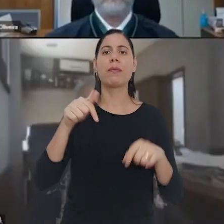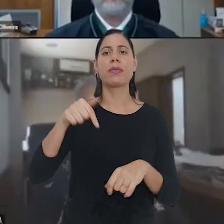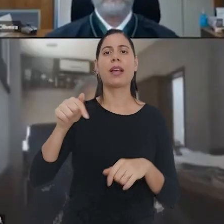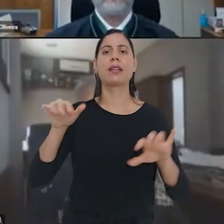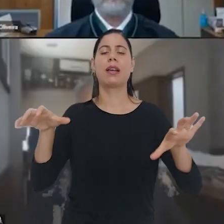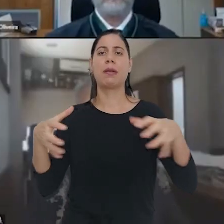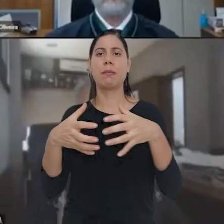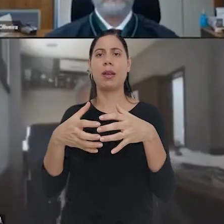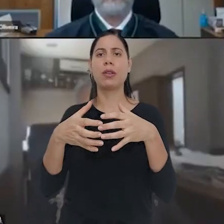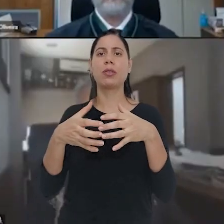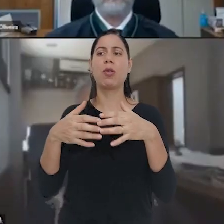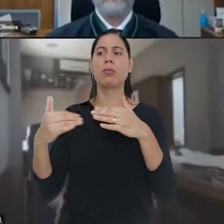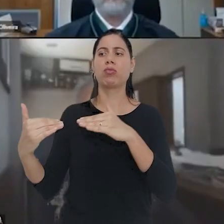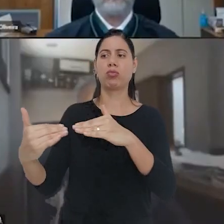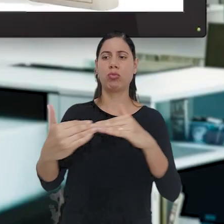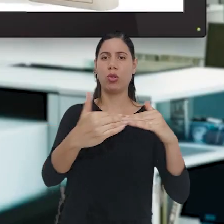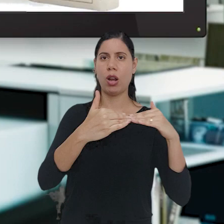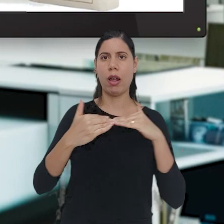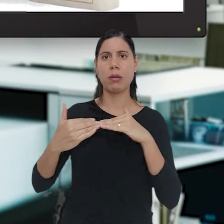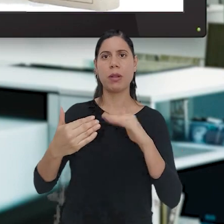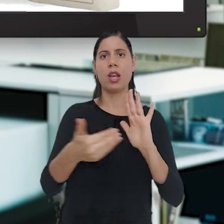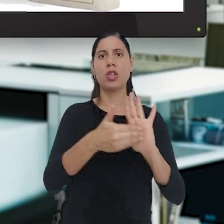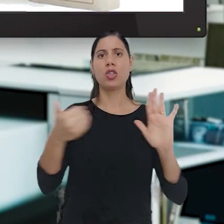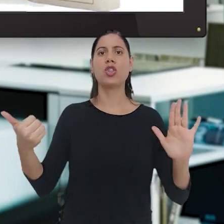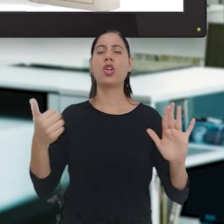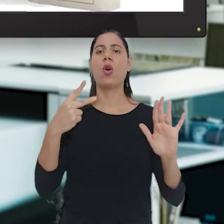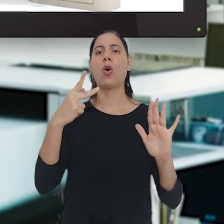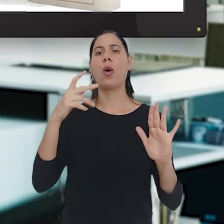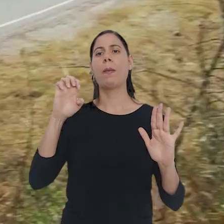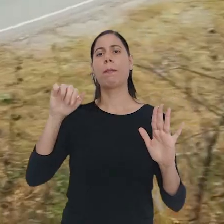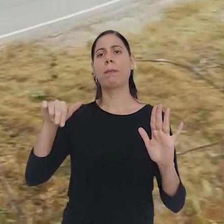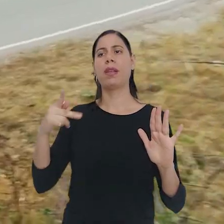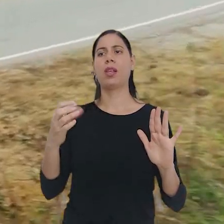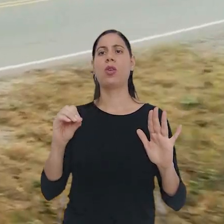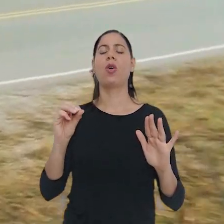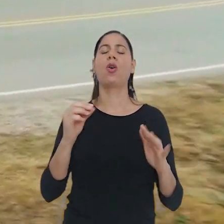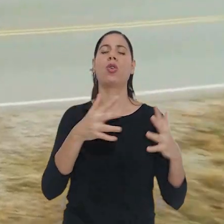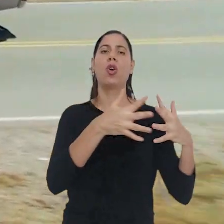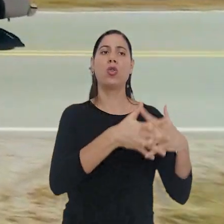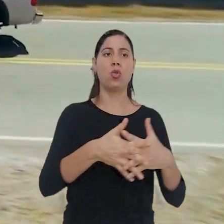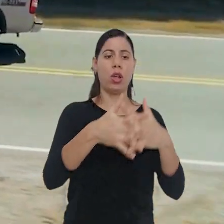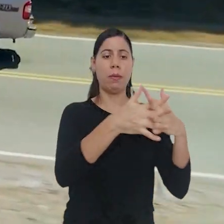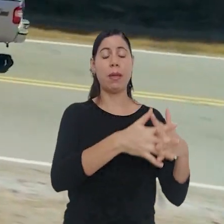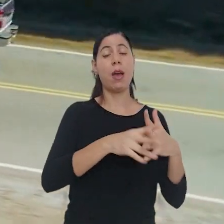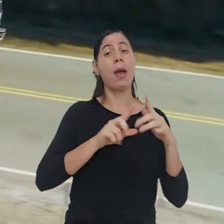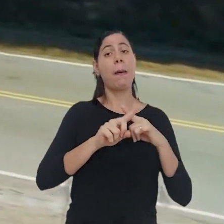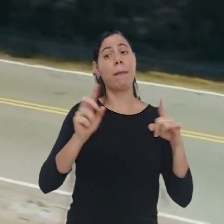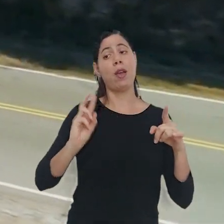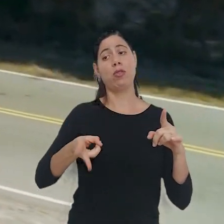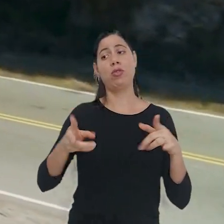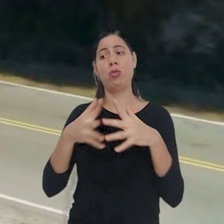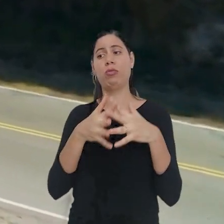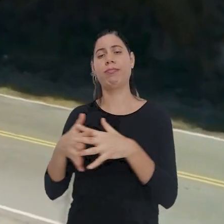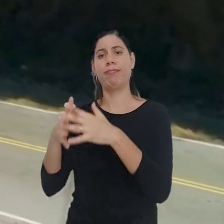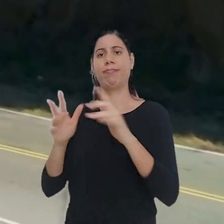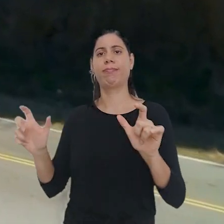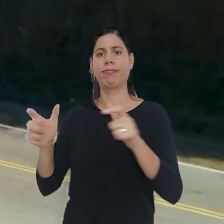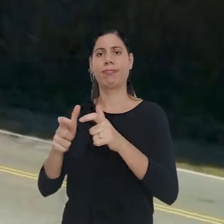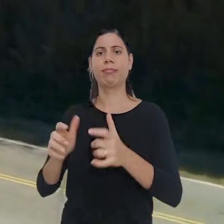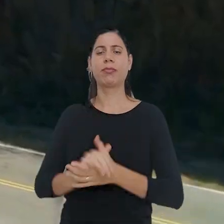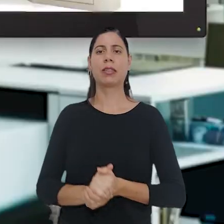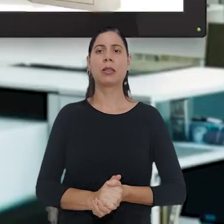7ª turma determinou por unanimidade a retirada do penhor sobre o caminhão e manteve o penhor relativo à